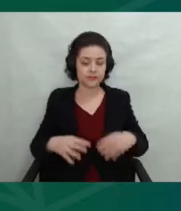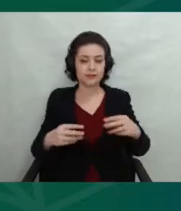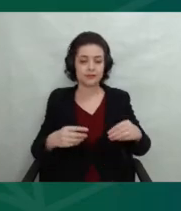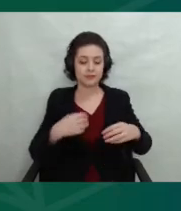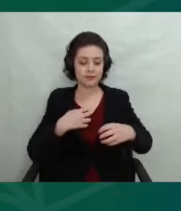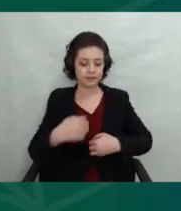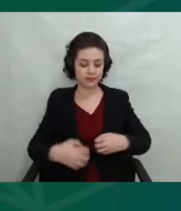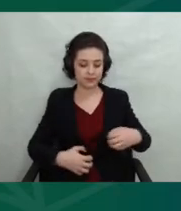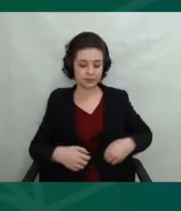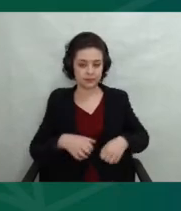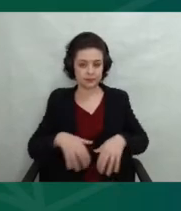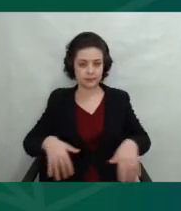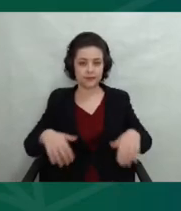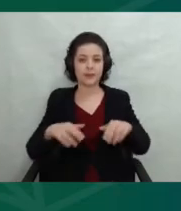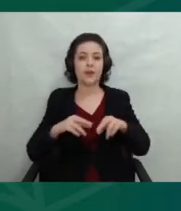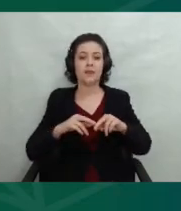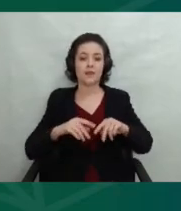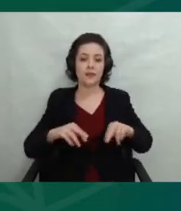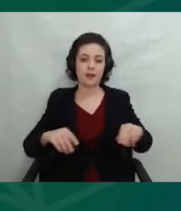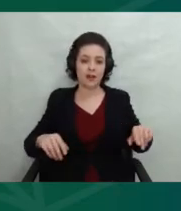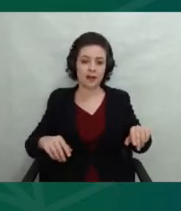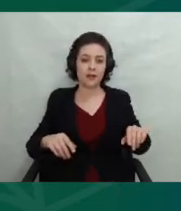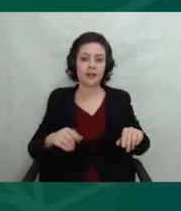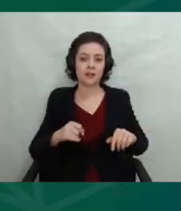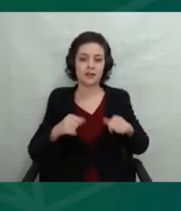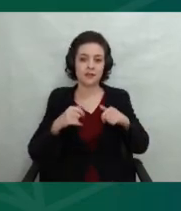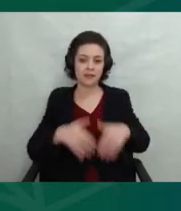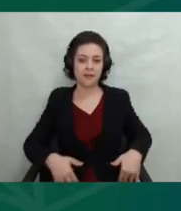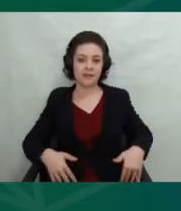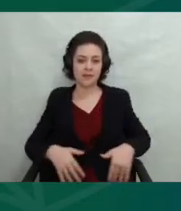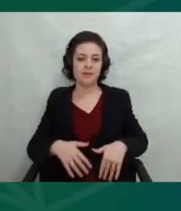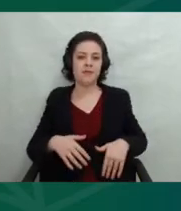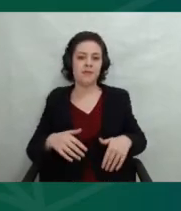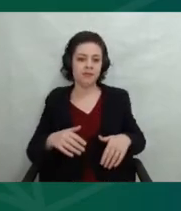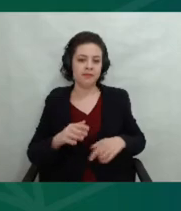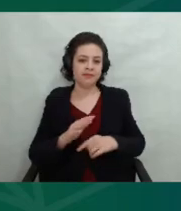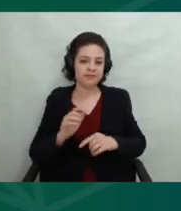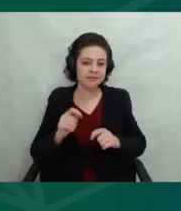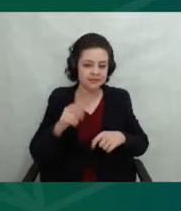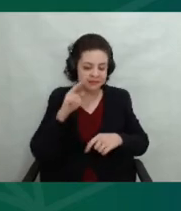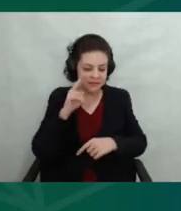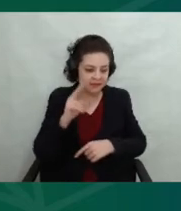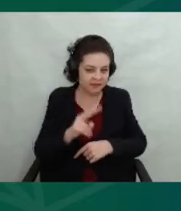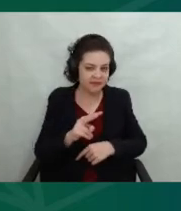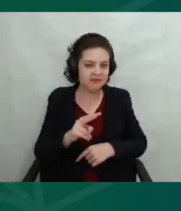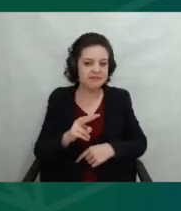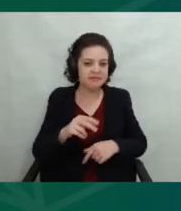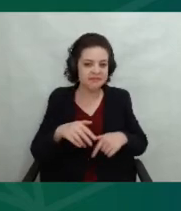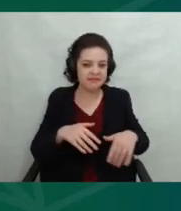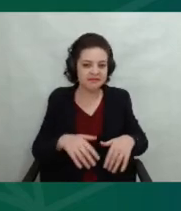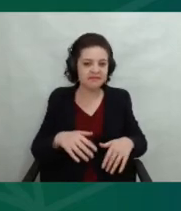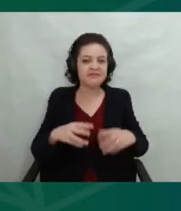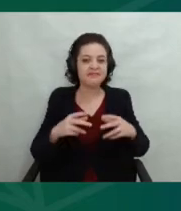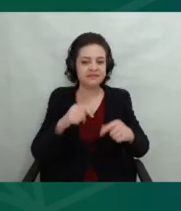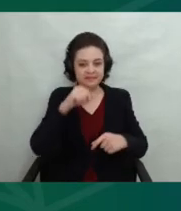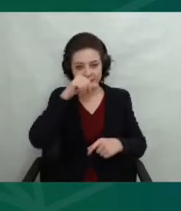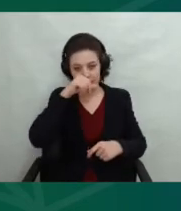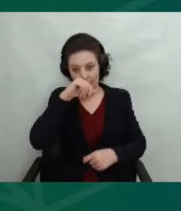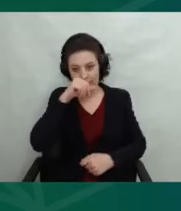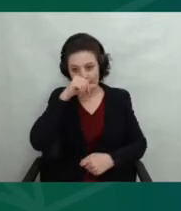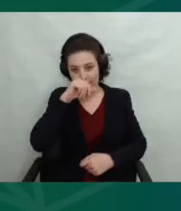animal era eutanasiado e aberto, dava para ver se ele atingia todos os órgãos. Próximo.